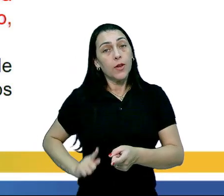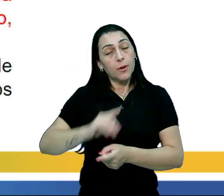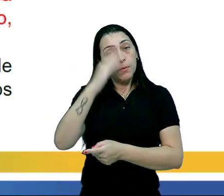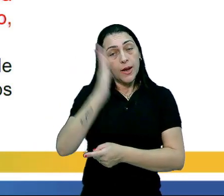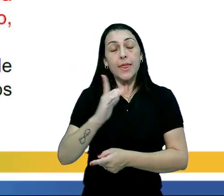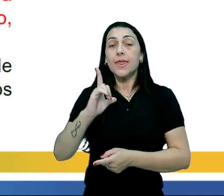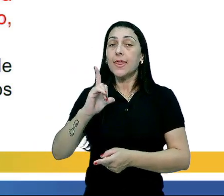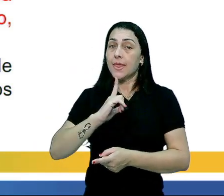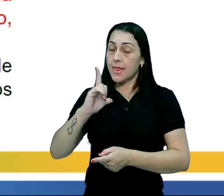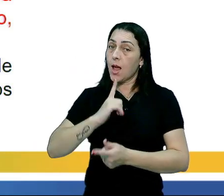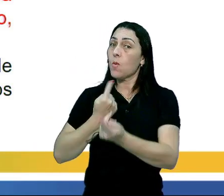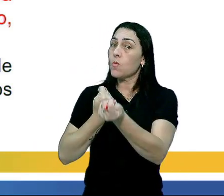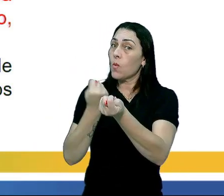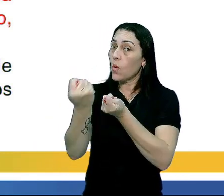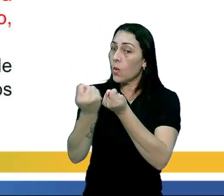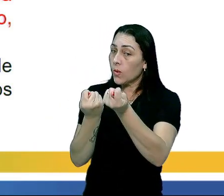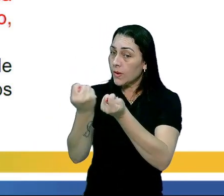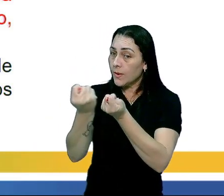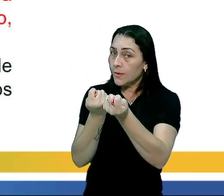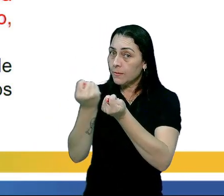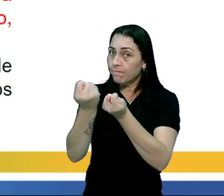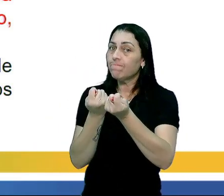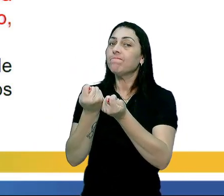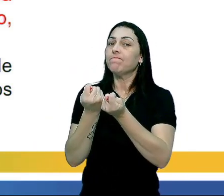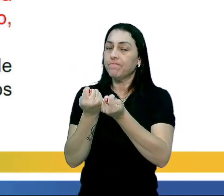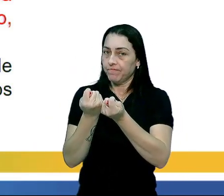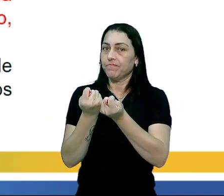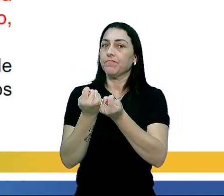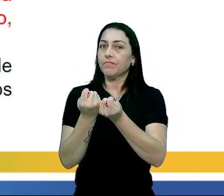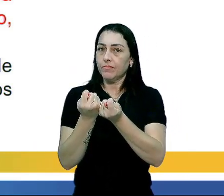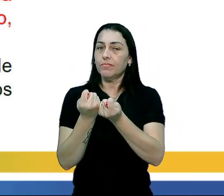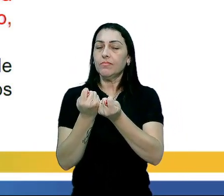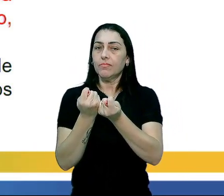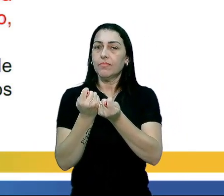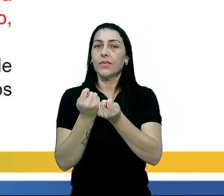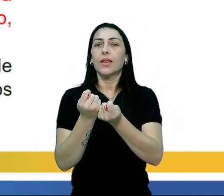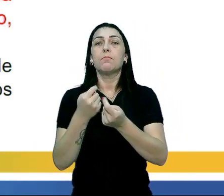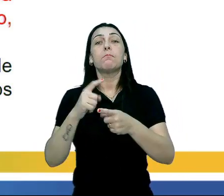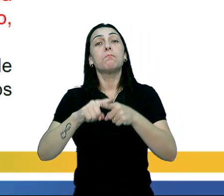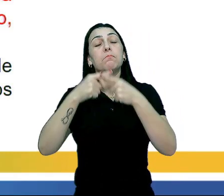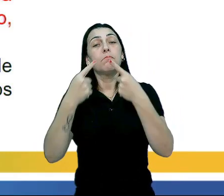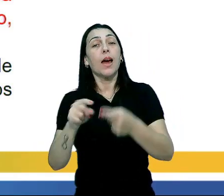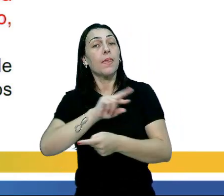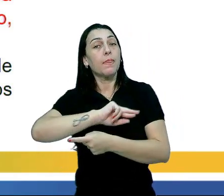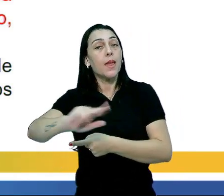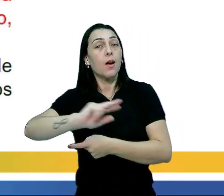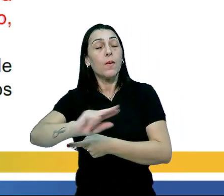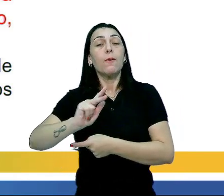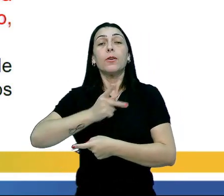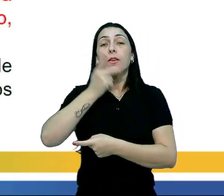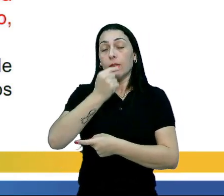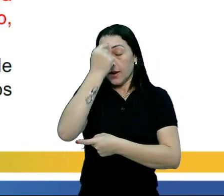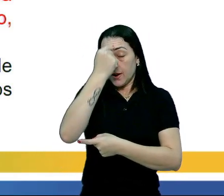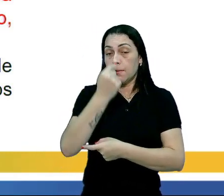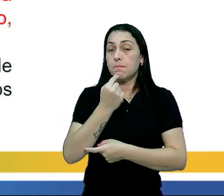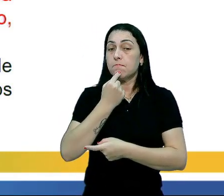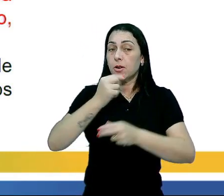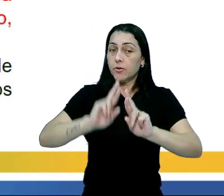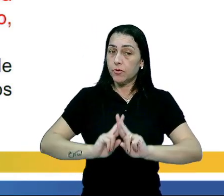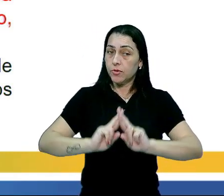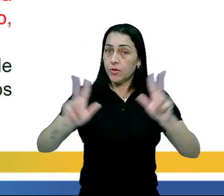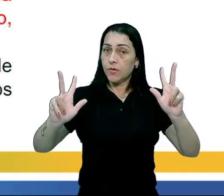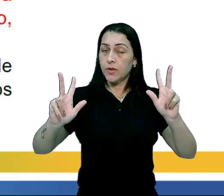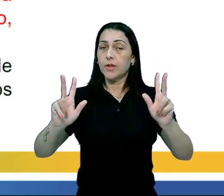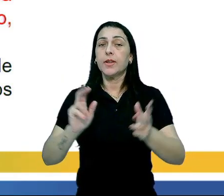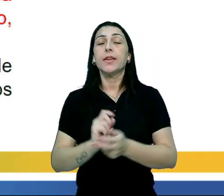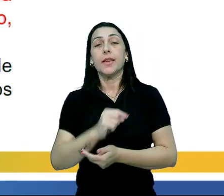brasileiro passa a ter aí uma posição de ser neomalthusiano, mas não é o que fala a imagem. E